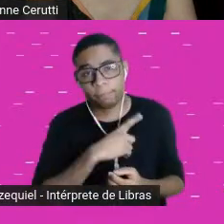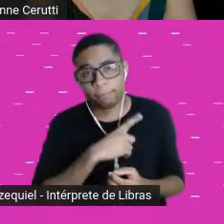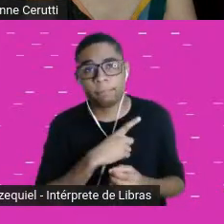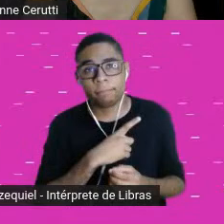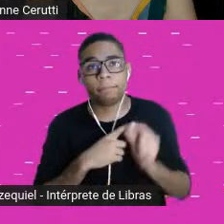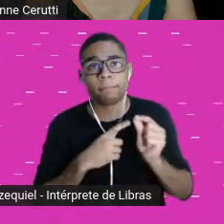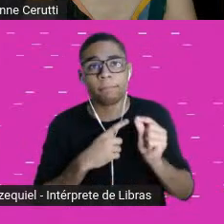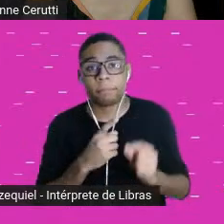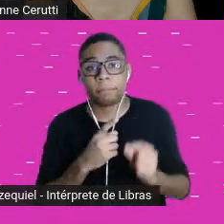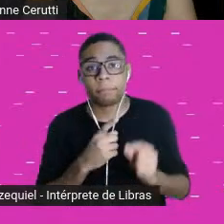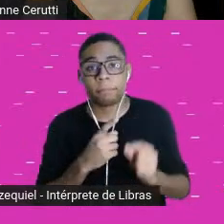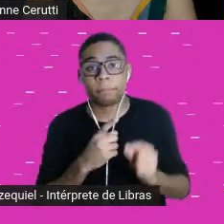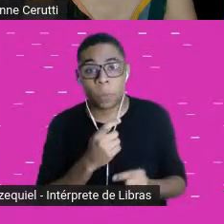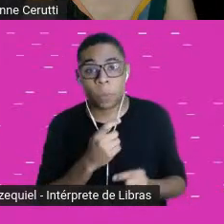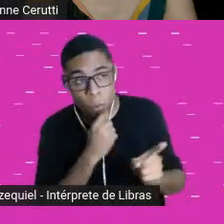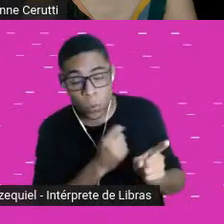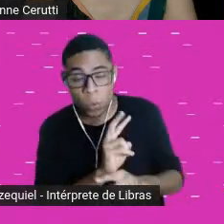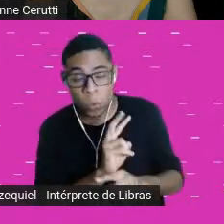quase, né,